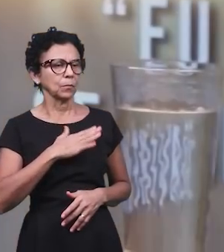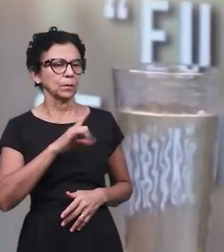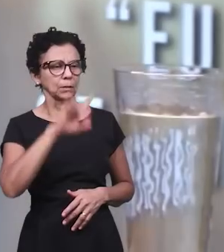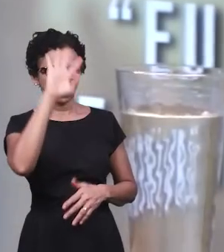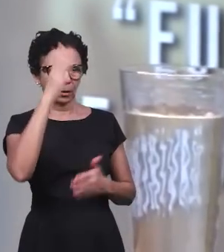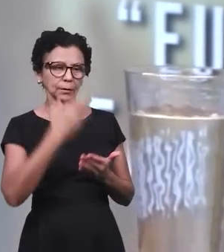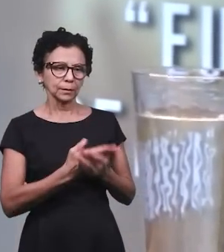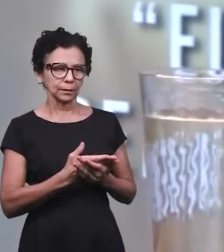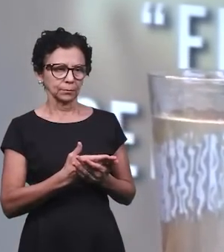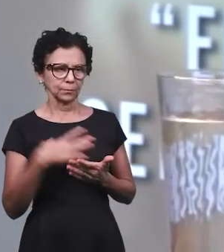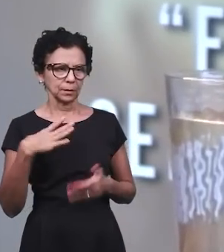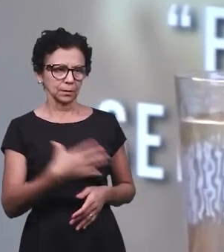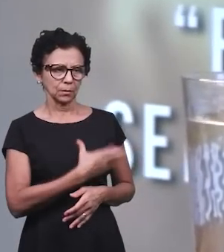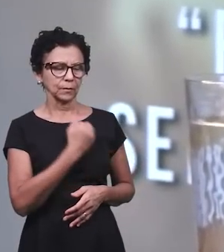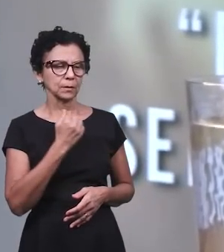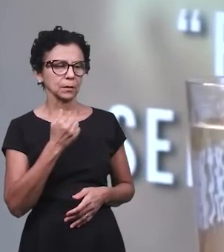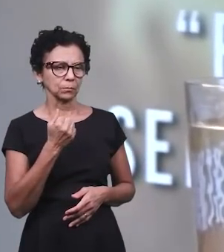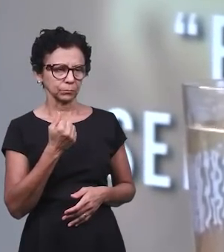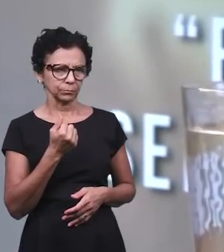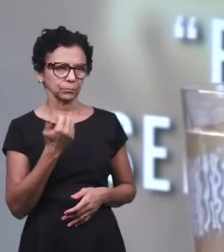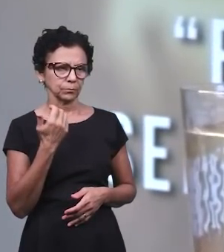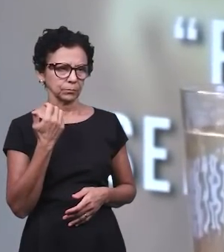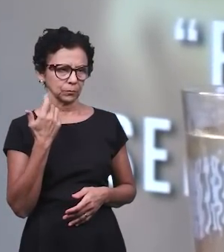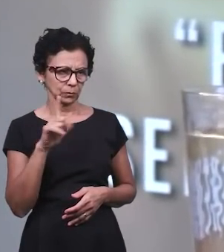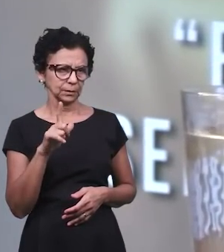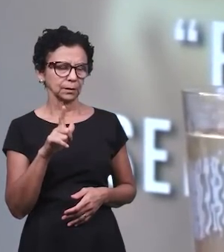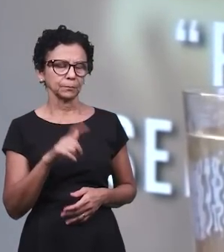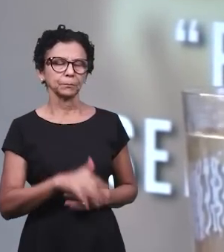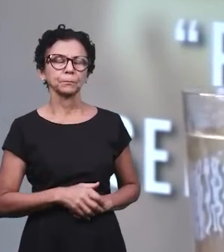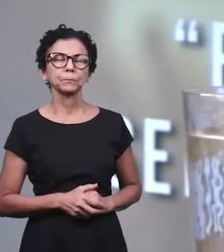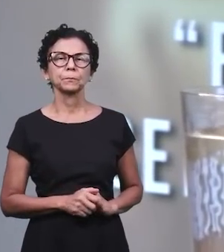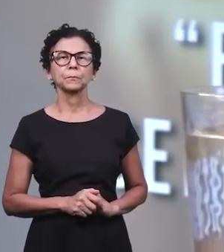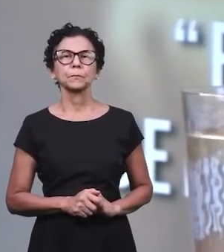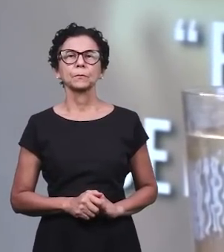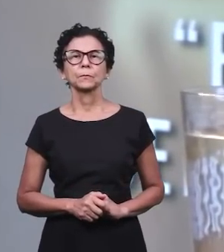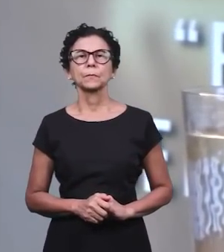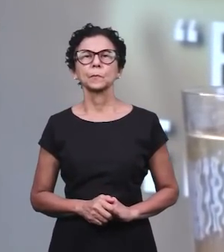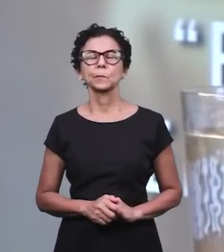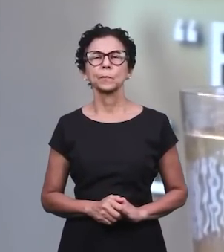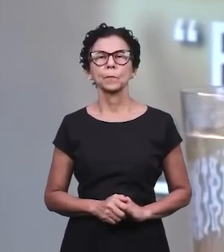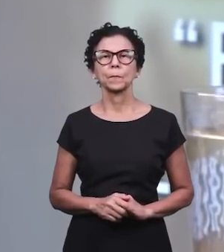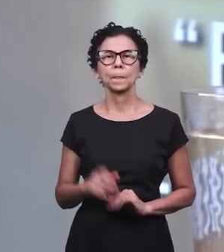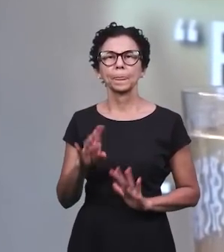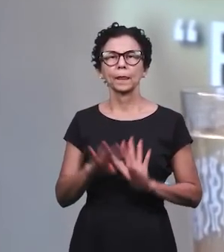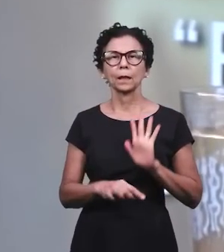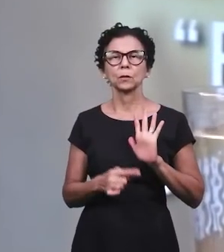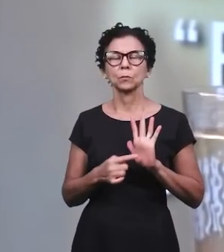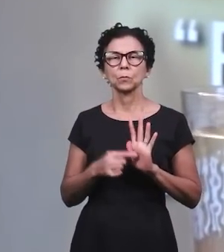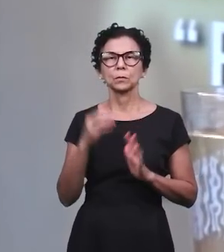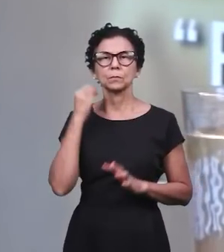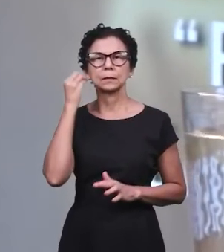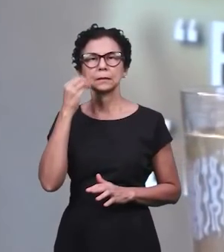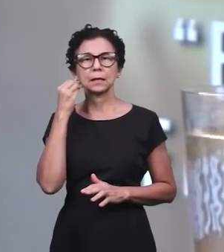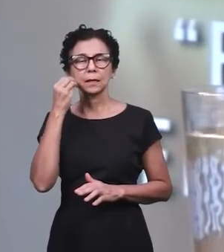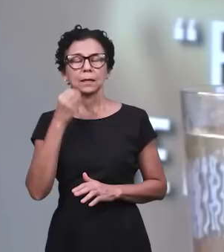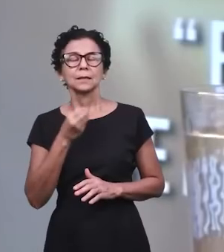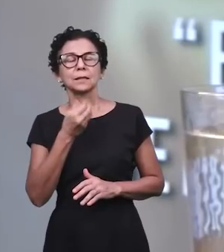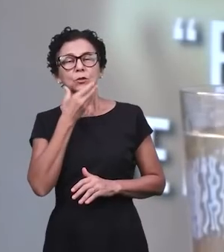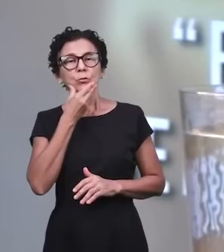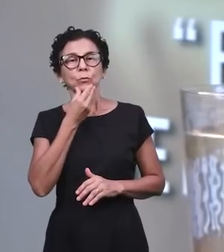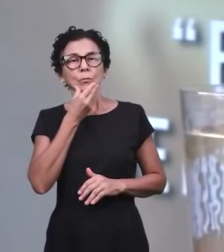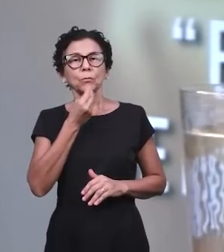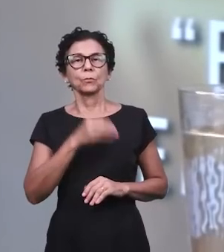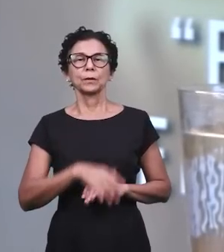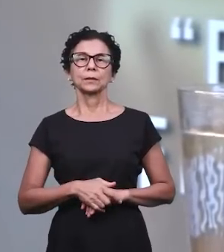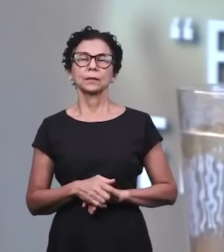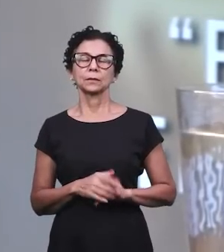salva. Meus irmãos, a palavra do Senhor nos relata sobre a experiência desse homem. Nós estamos falando de família, né?